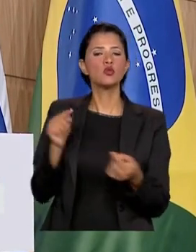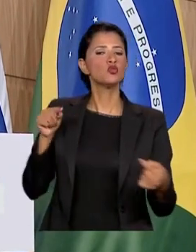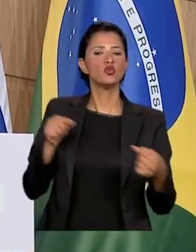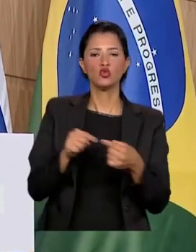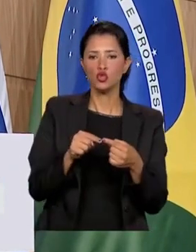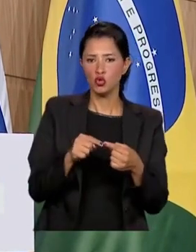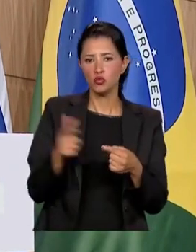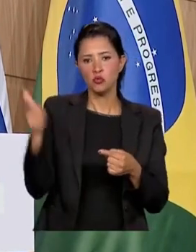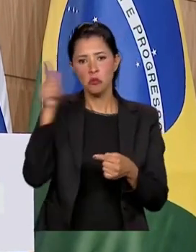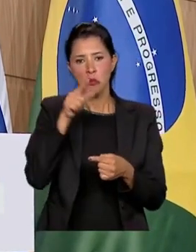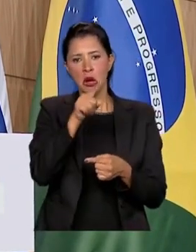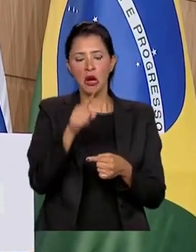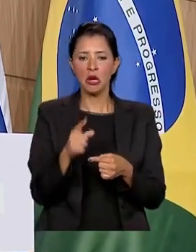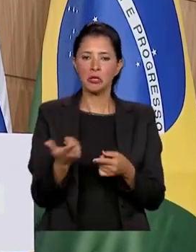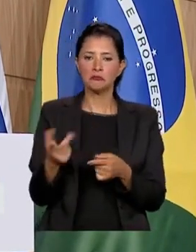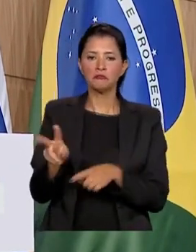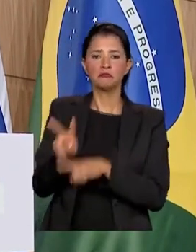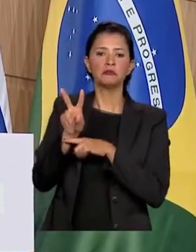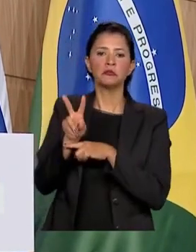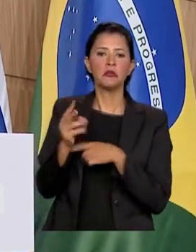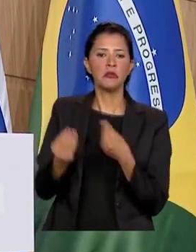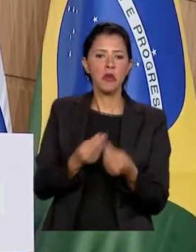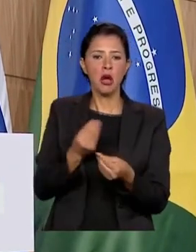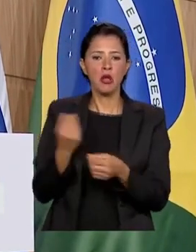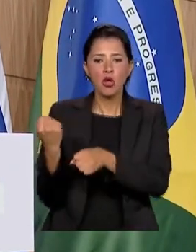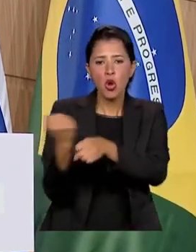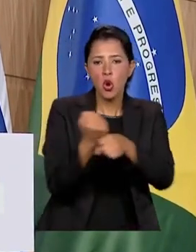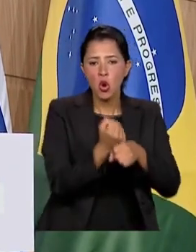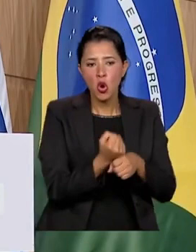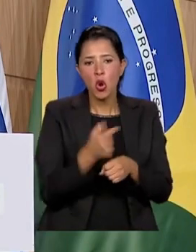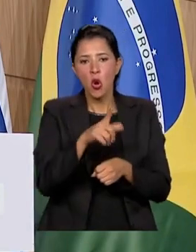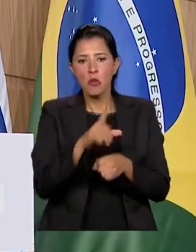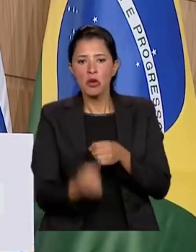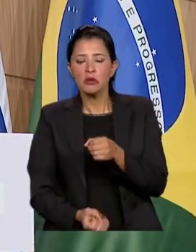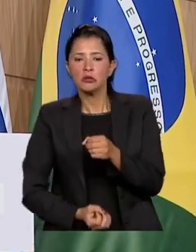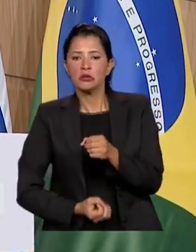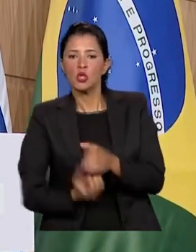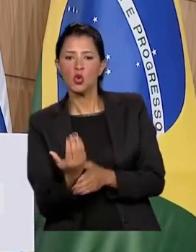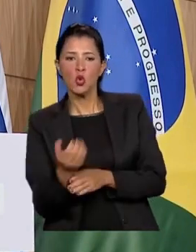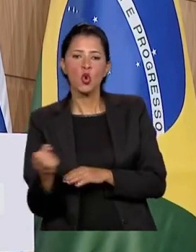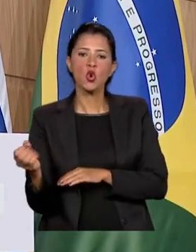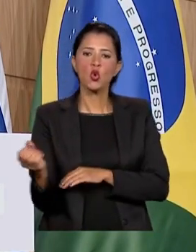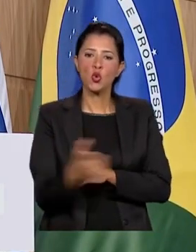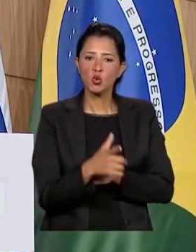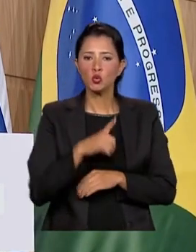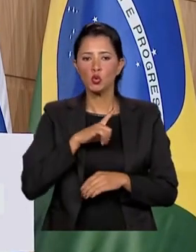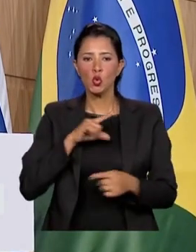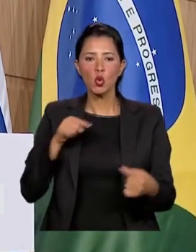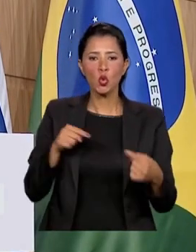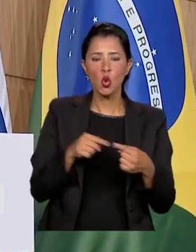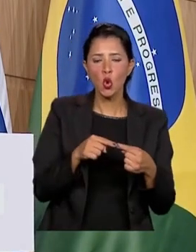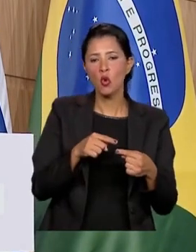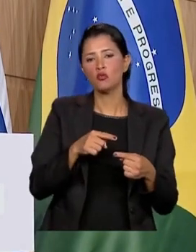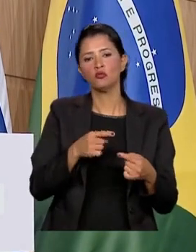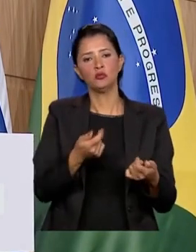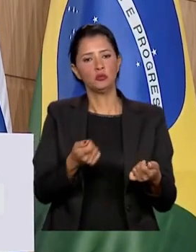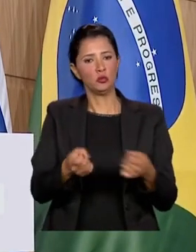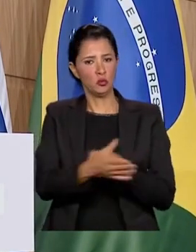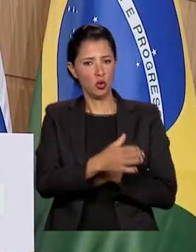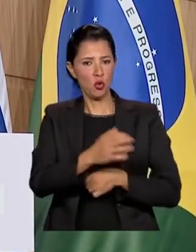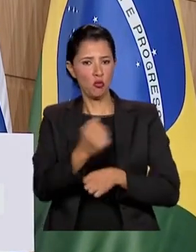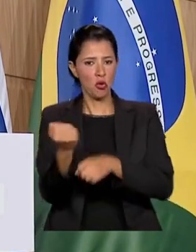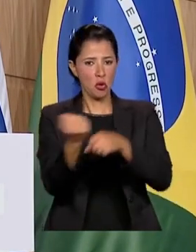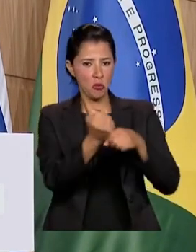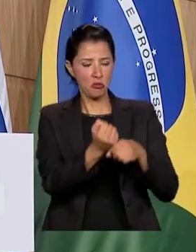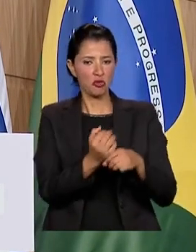a construção de empréstimo para fazer uma obra que crie um ativo novo para aquele país, uma obra que vai